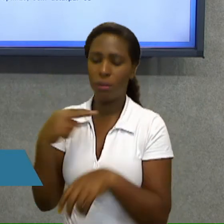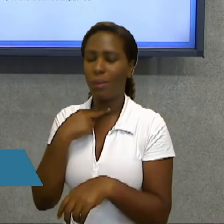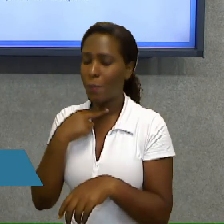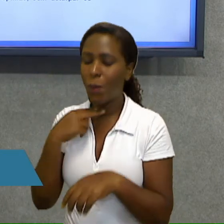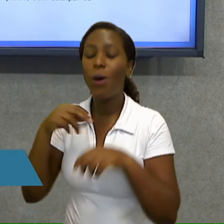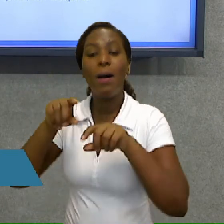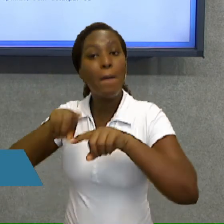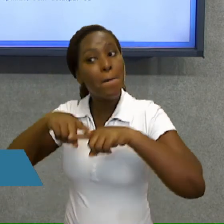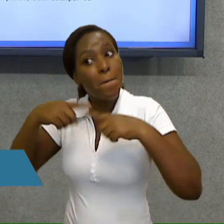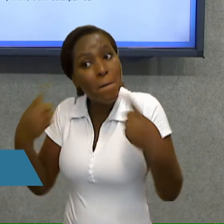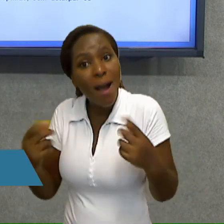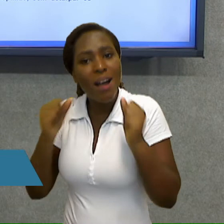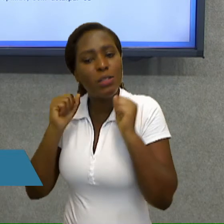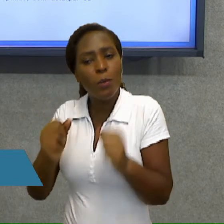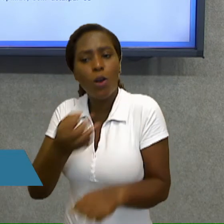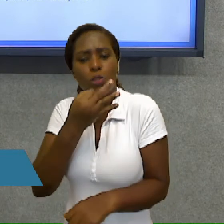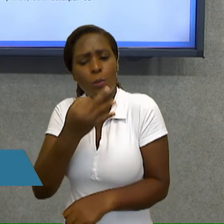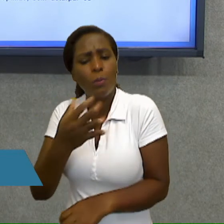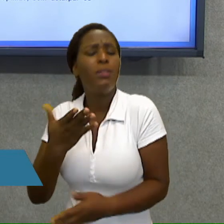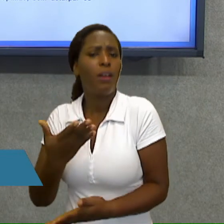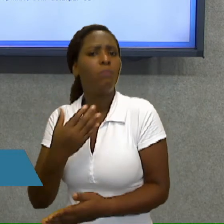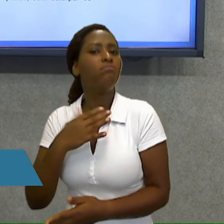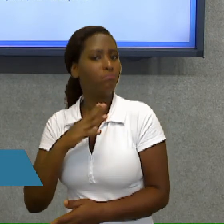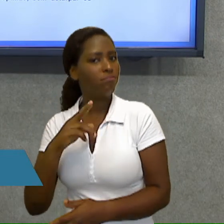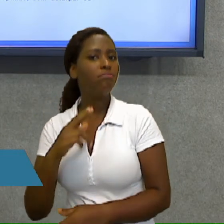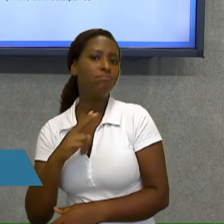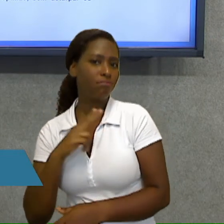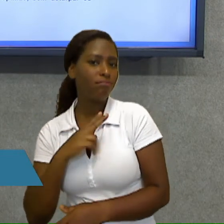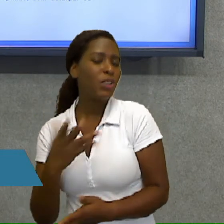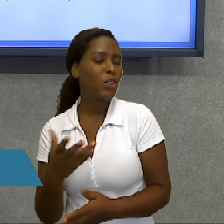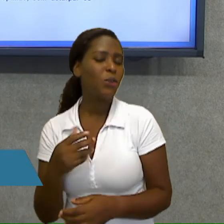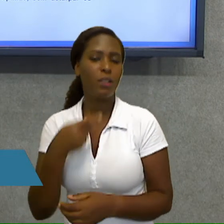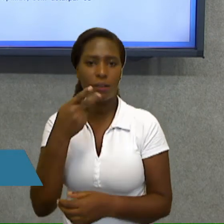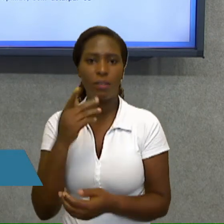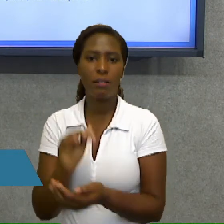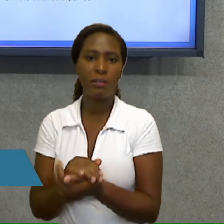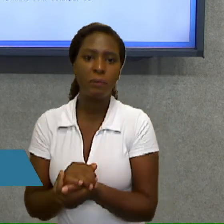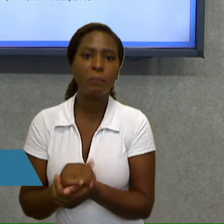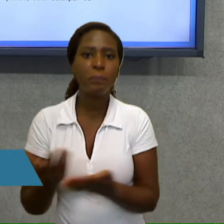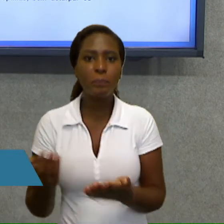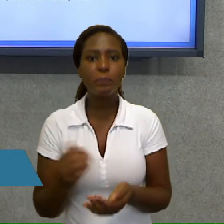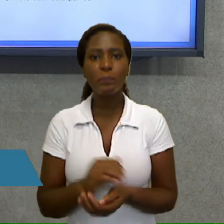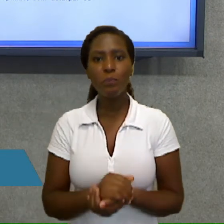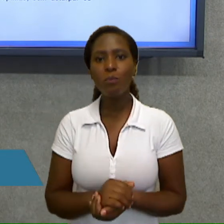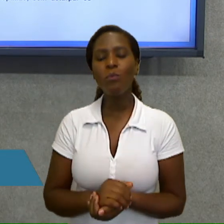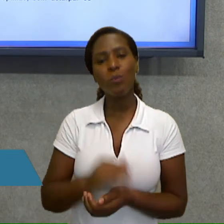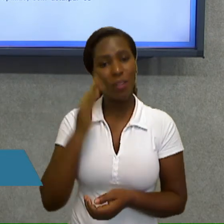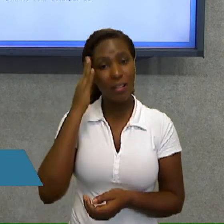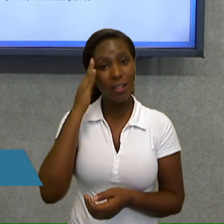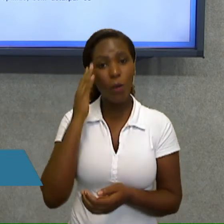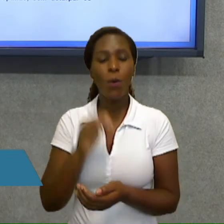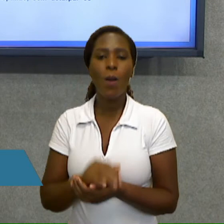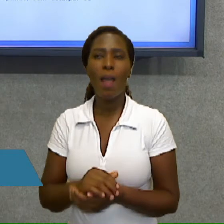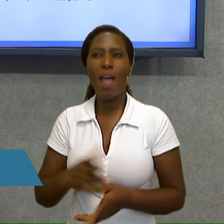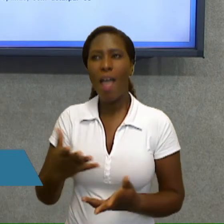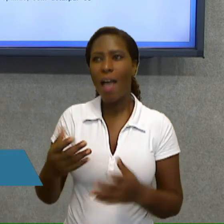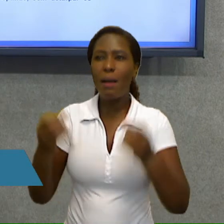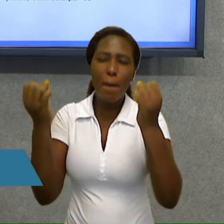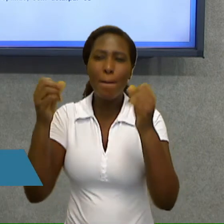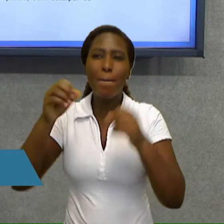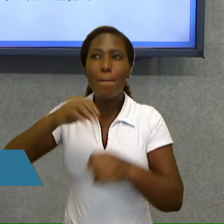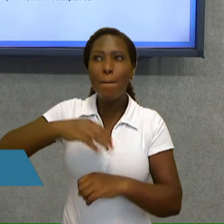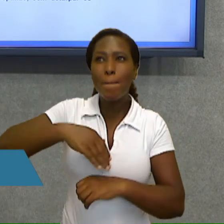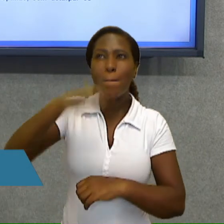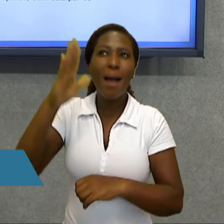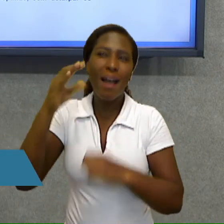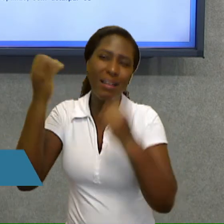repórter. Nela, se desenvolve um debate sobre um tema, de modo mais abrangente que a notícia. Já